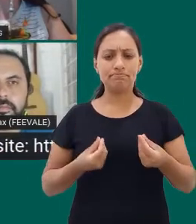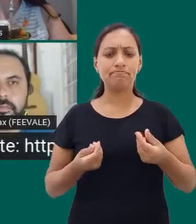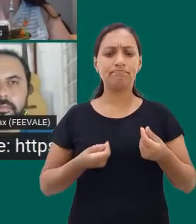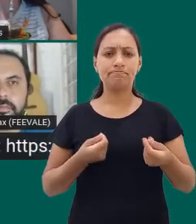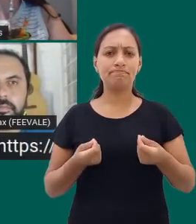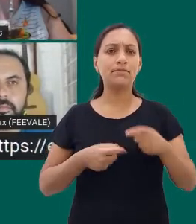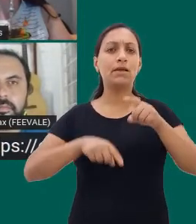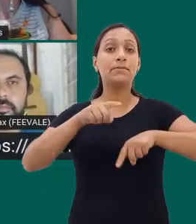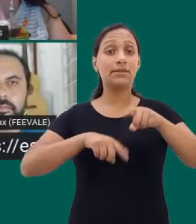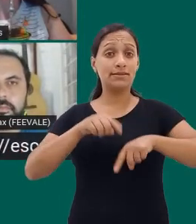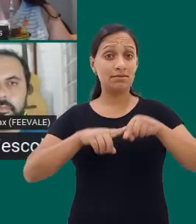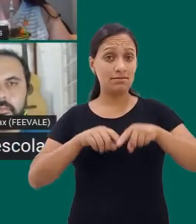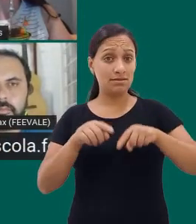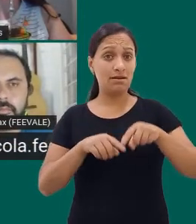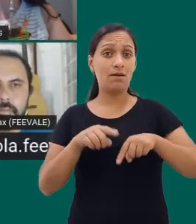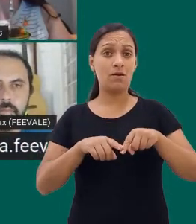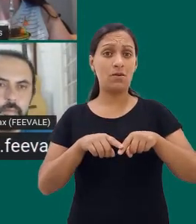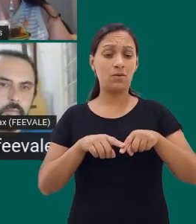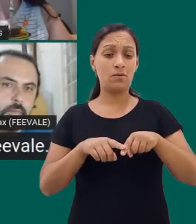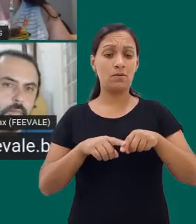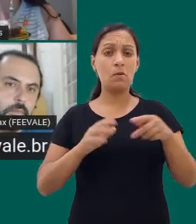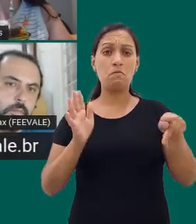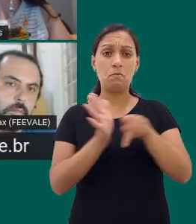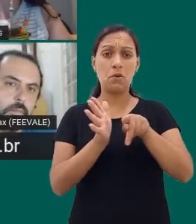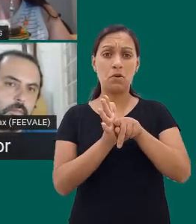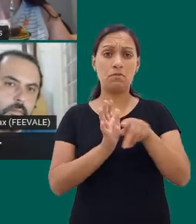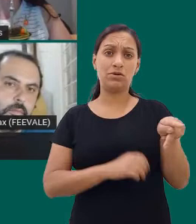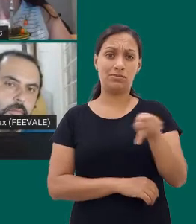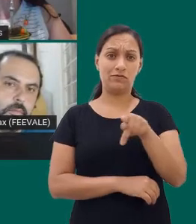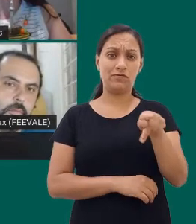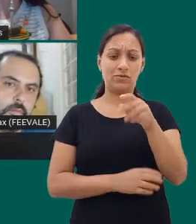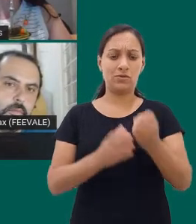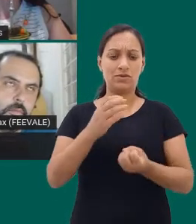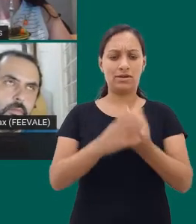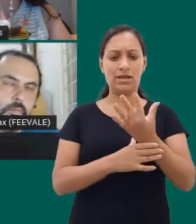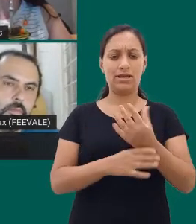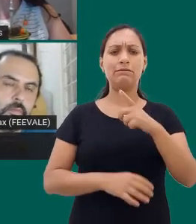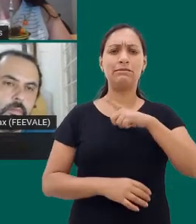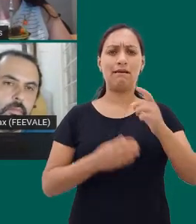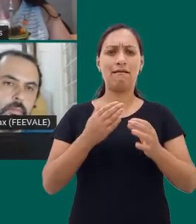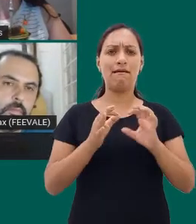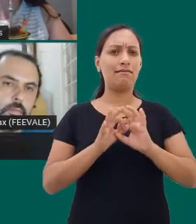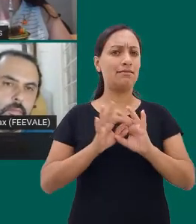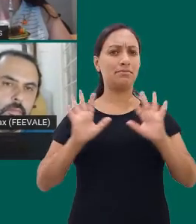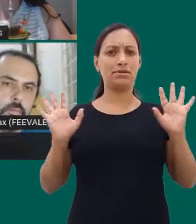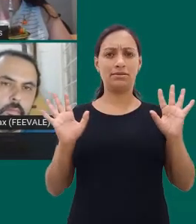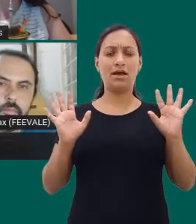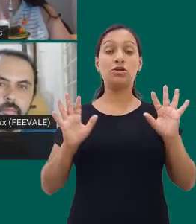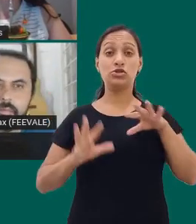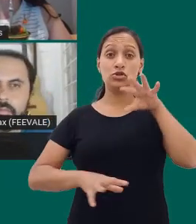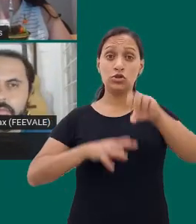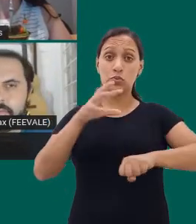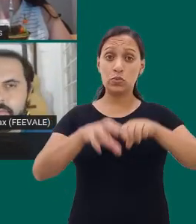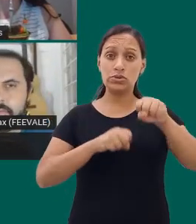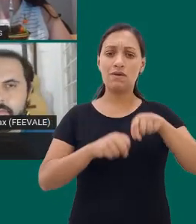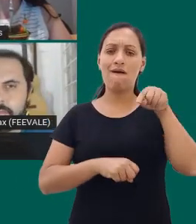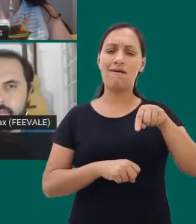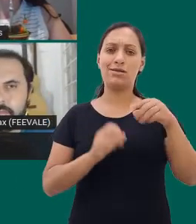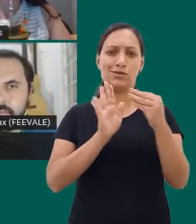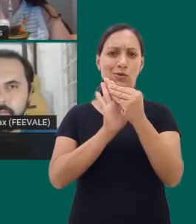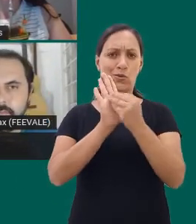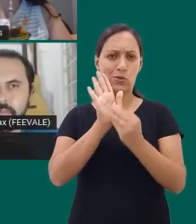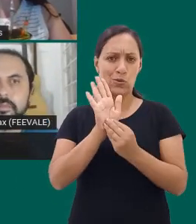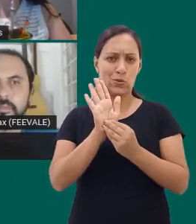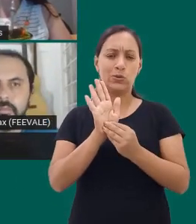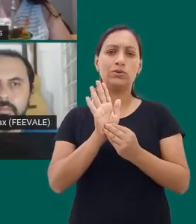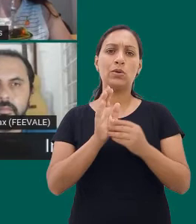de material, no fim das contas, que o próprio professor gera, e ele tem essa liberdade de buscar esse conteúdo, né? E